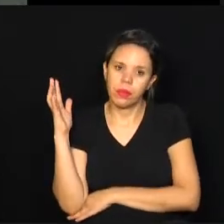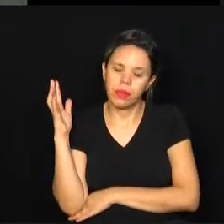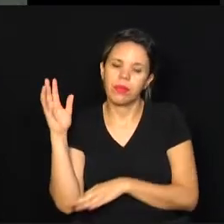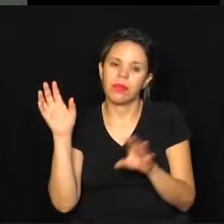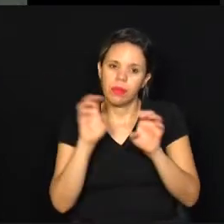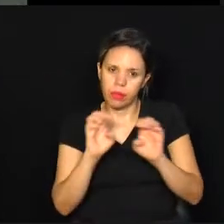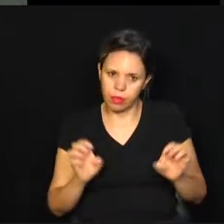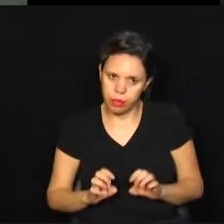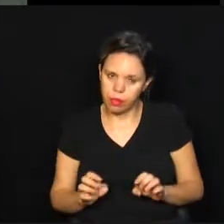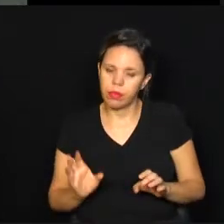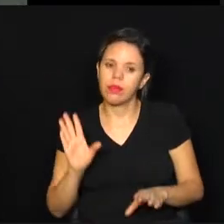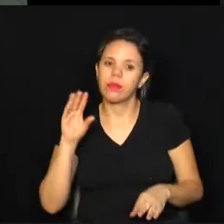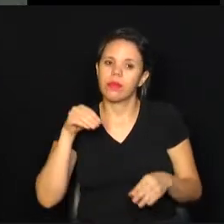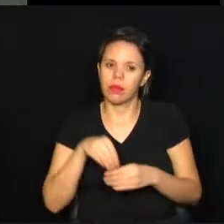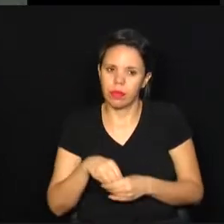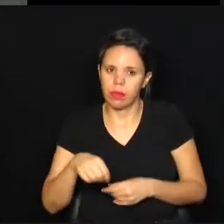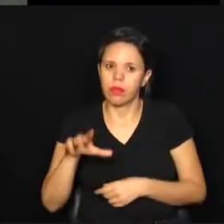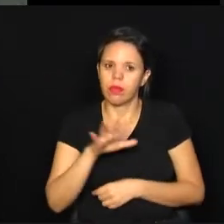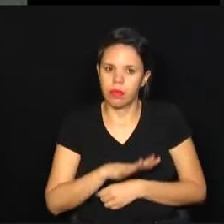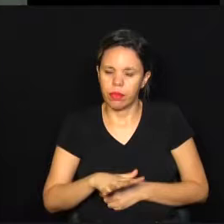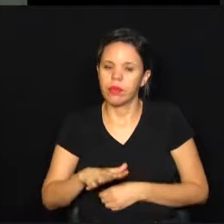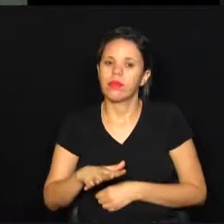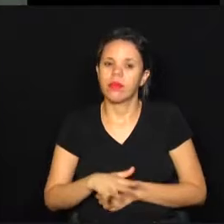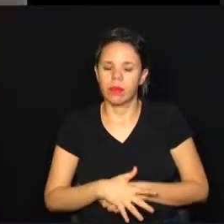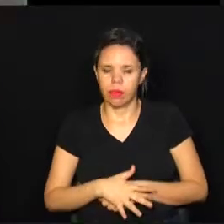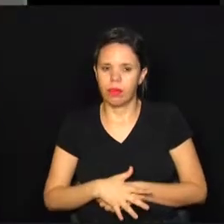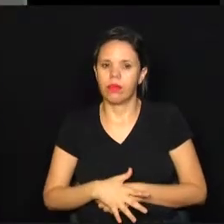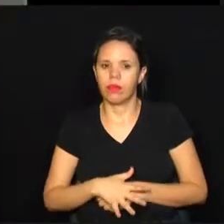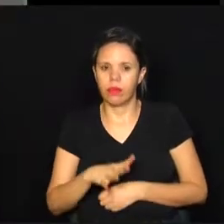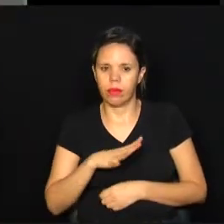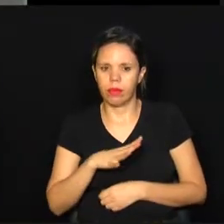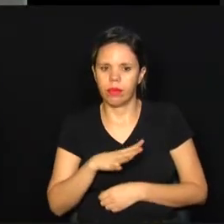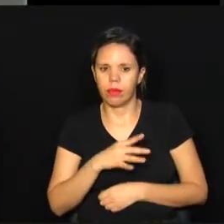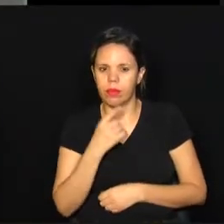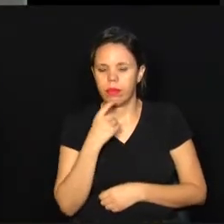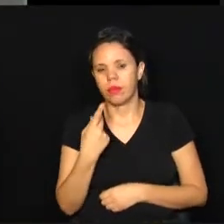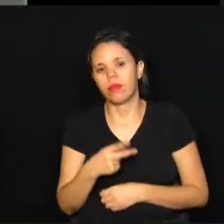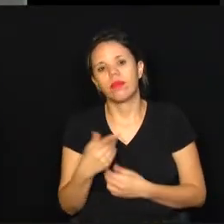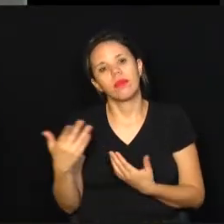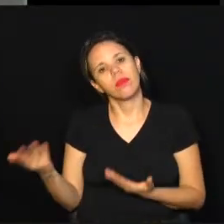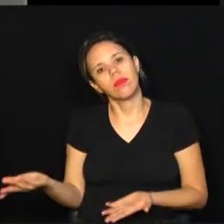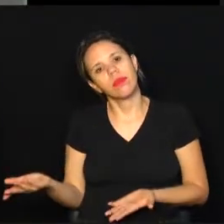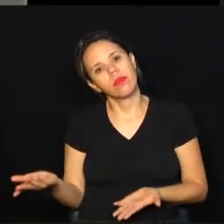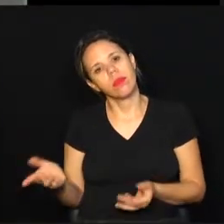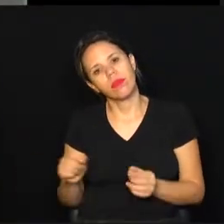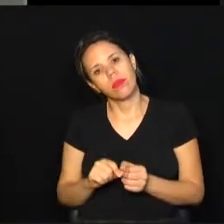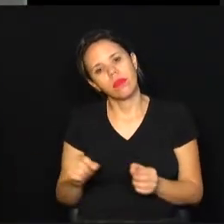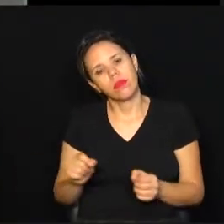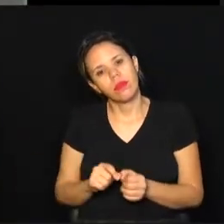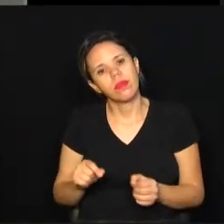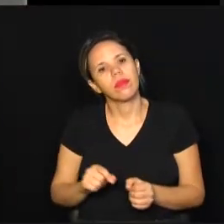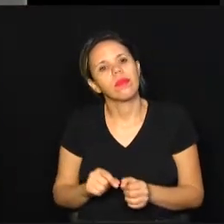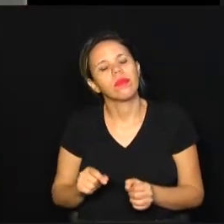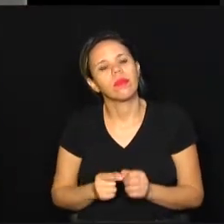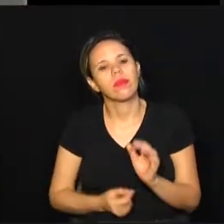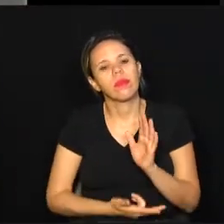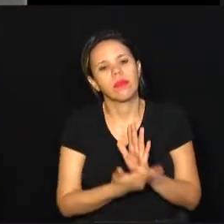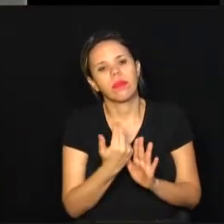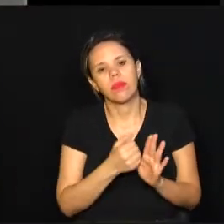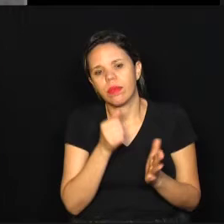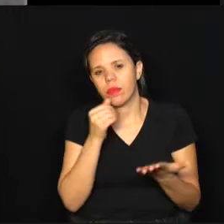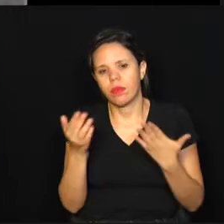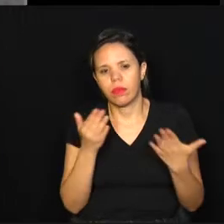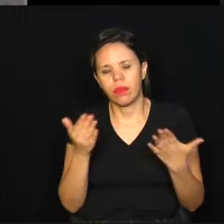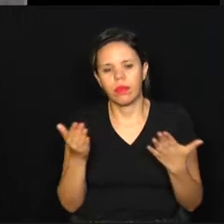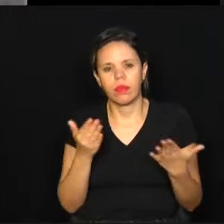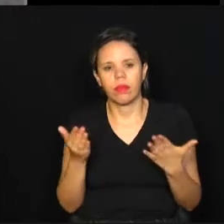estruturas ambientais dentro dessa área macrometropolitana. E aqui a gente fez, então, um desenho, né,